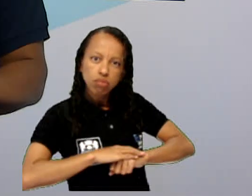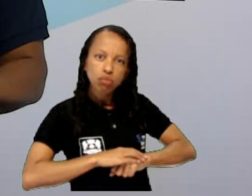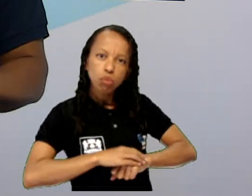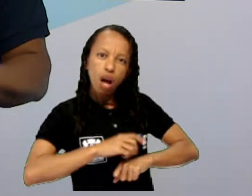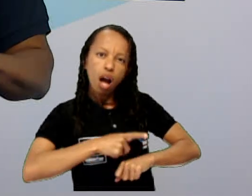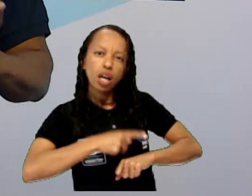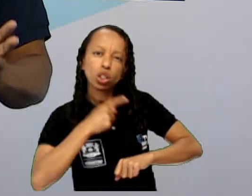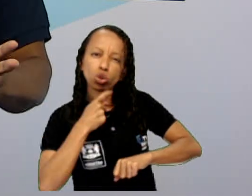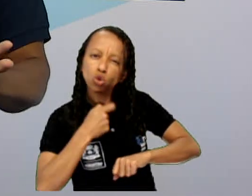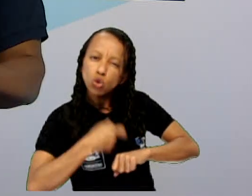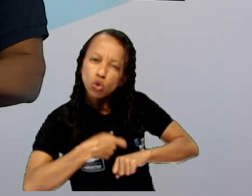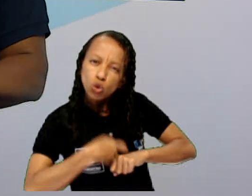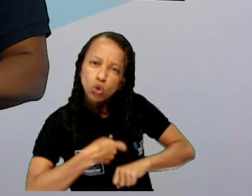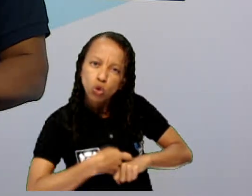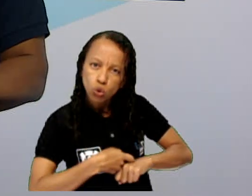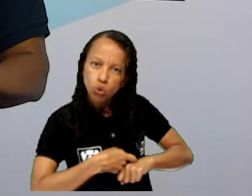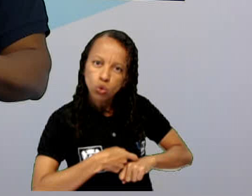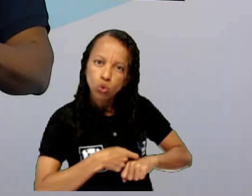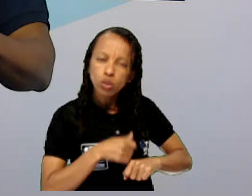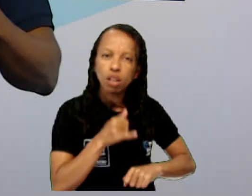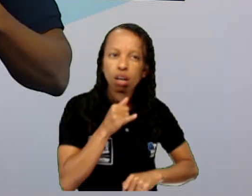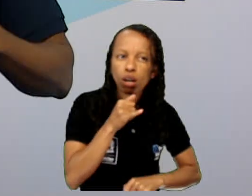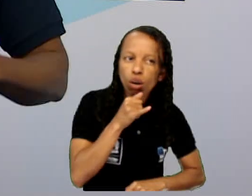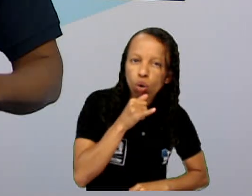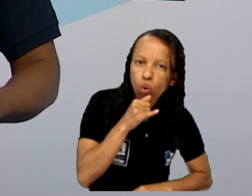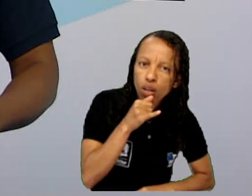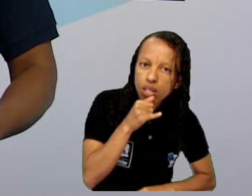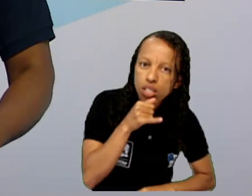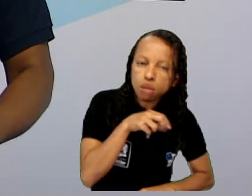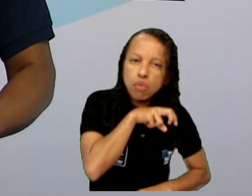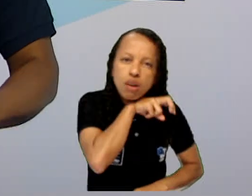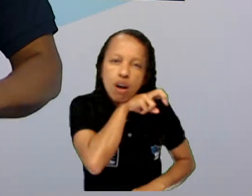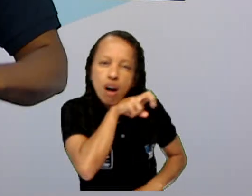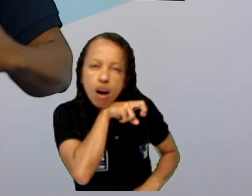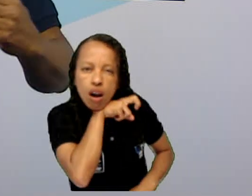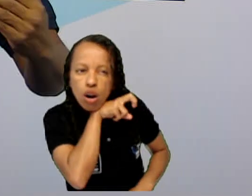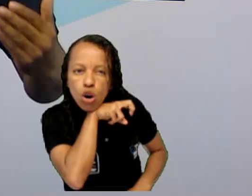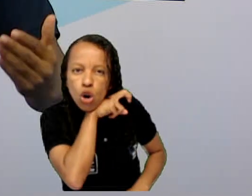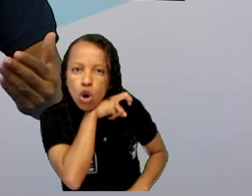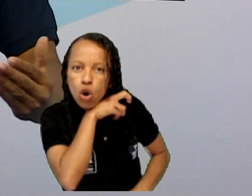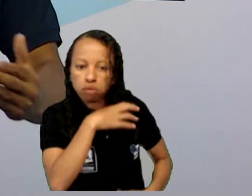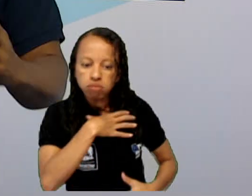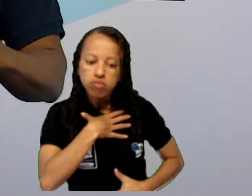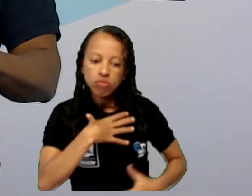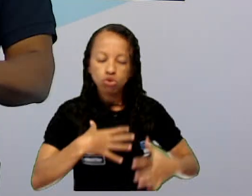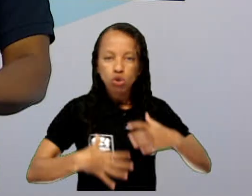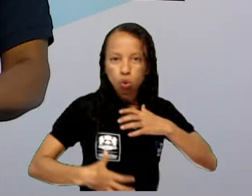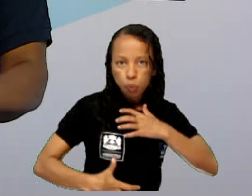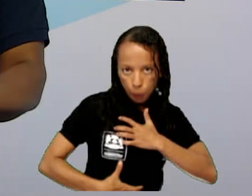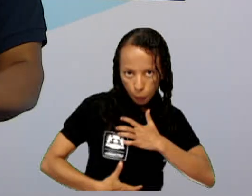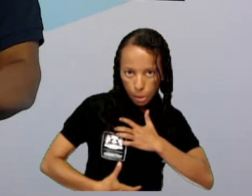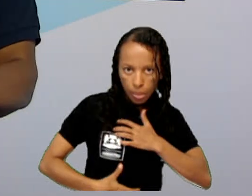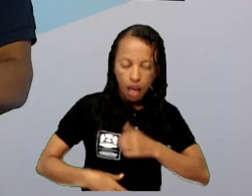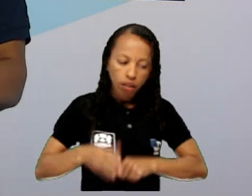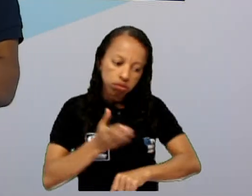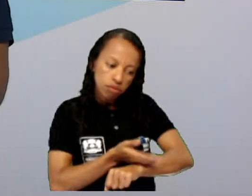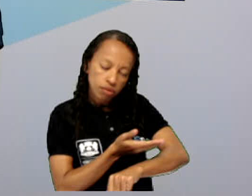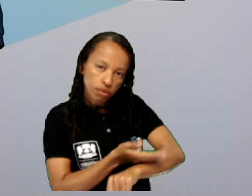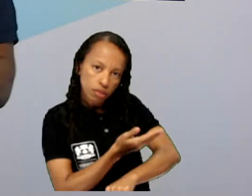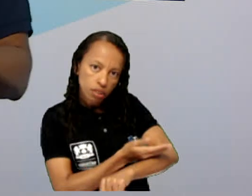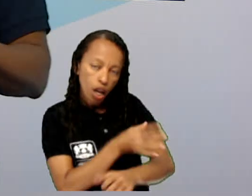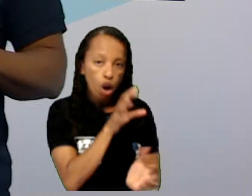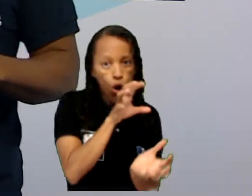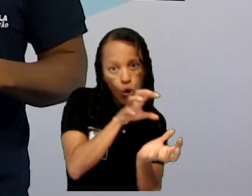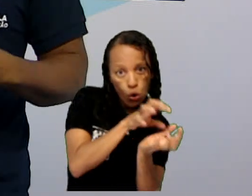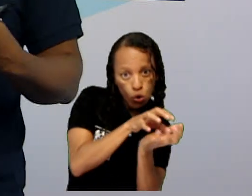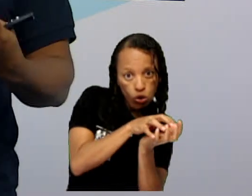carapaça. Exemplo, a cobra, ela tem o corpo coberto por escama. Já o jacaré, por placas duras.